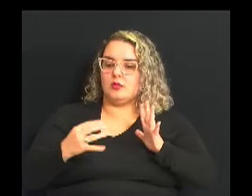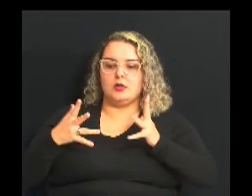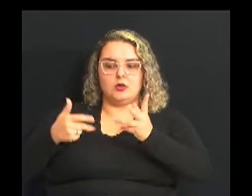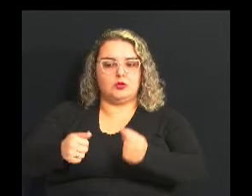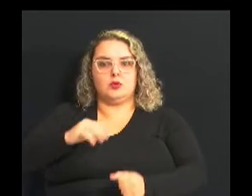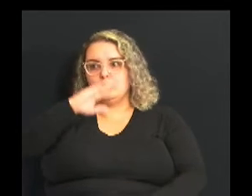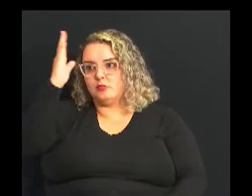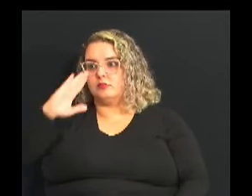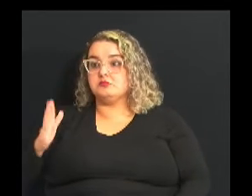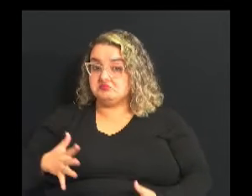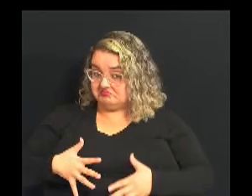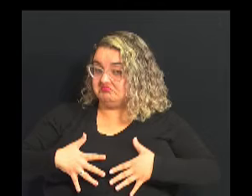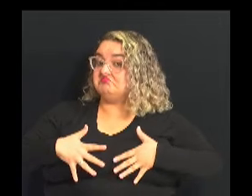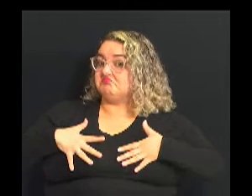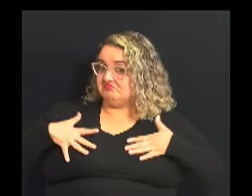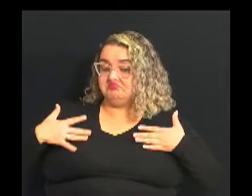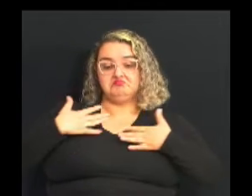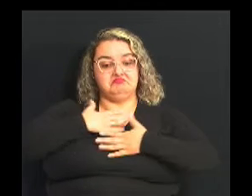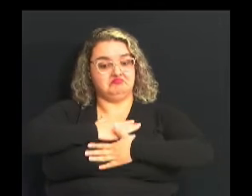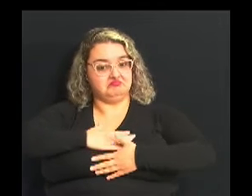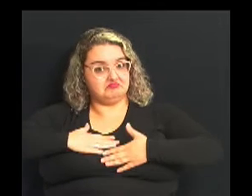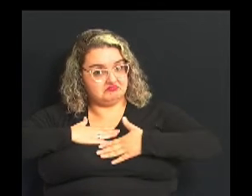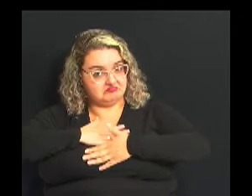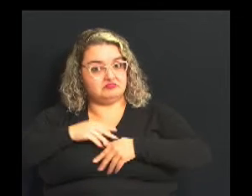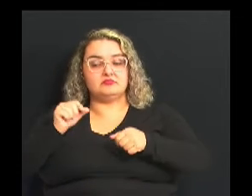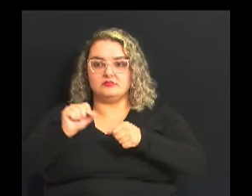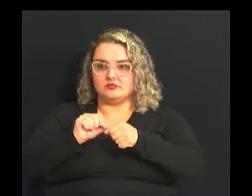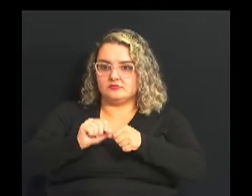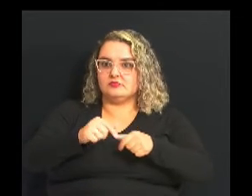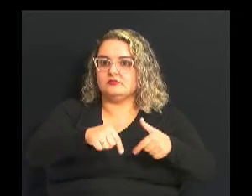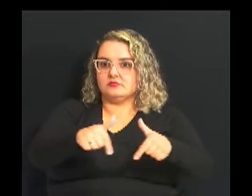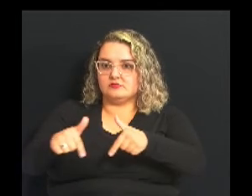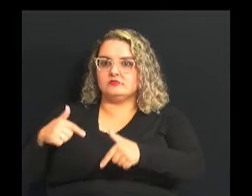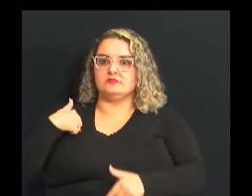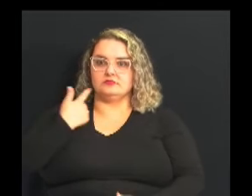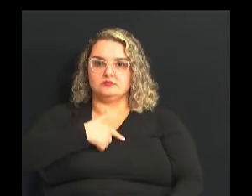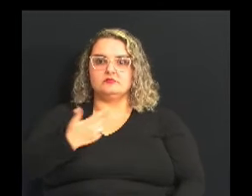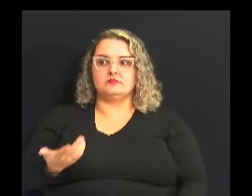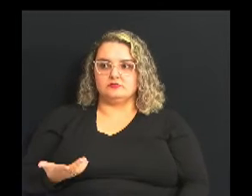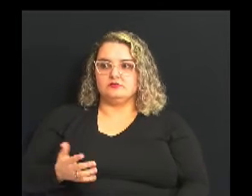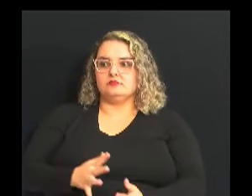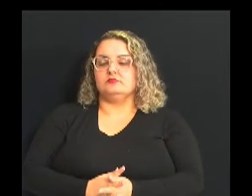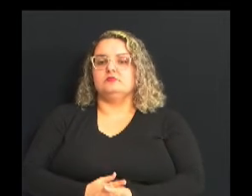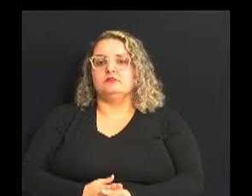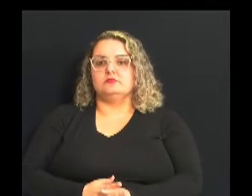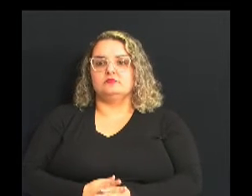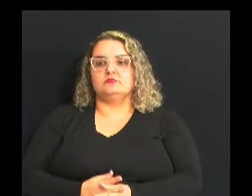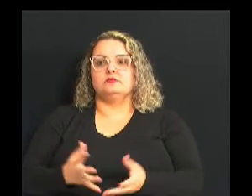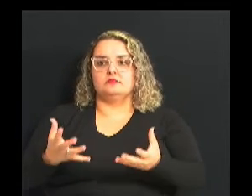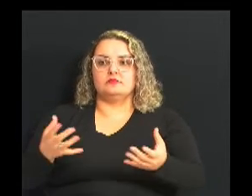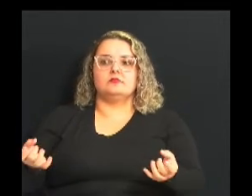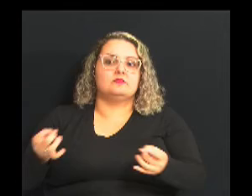trouxe bastante satisfação de estar fazendo o nosso trabalho. Eu queria terminar essa